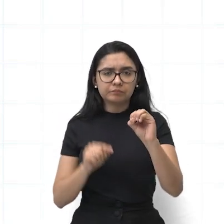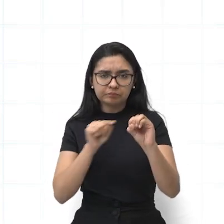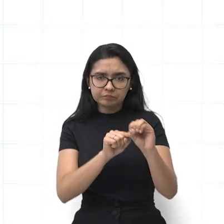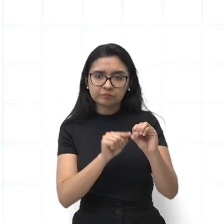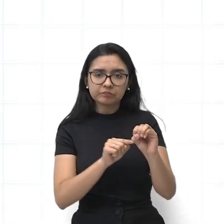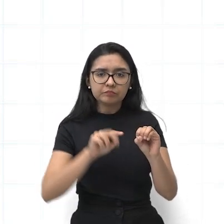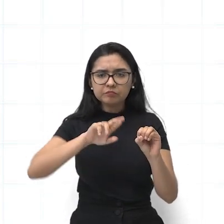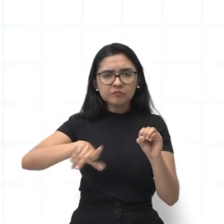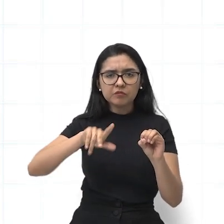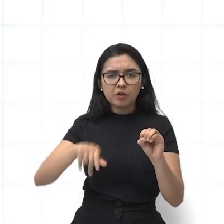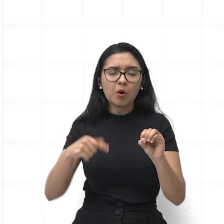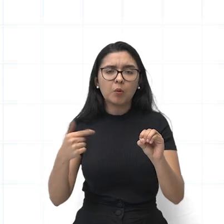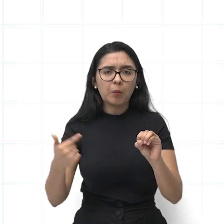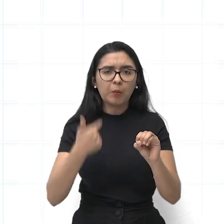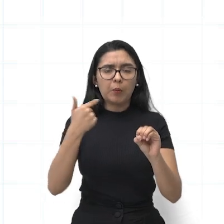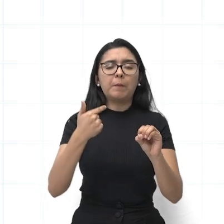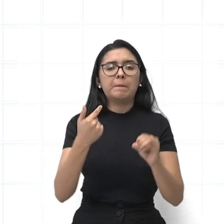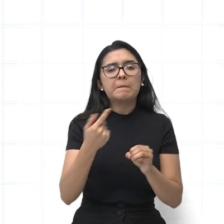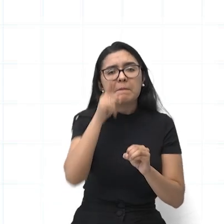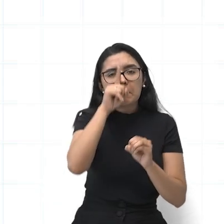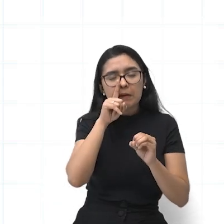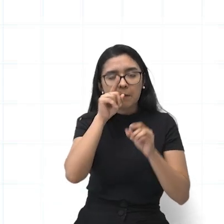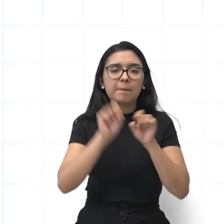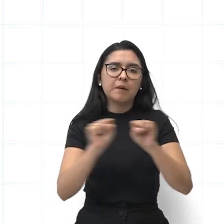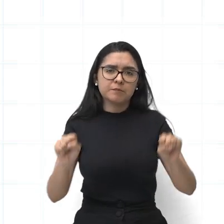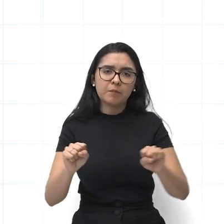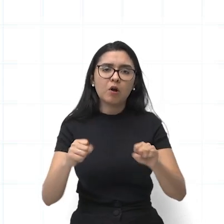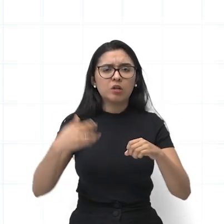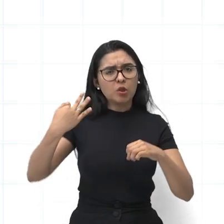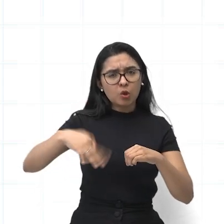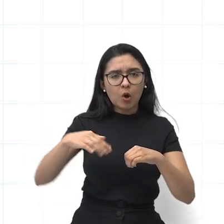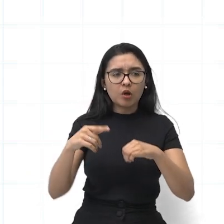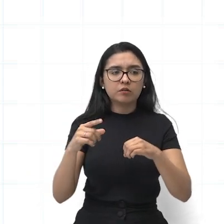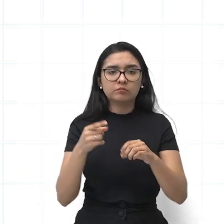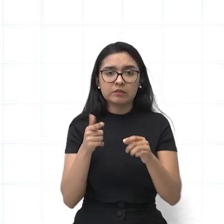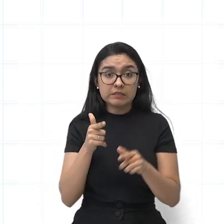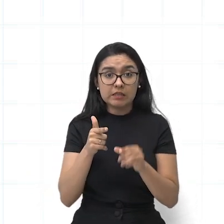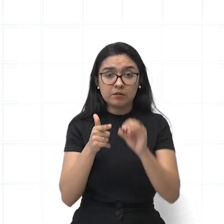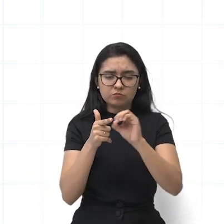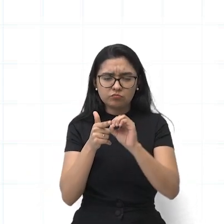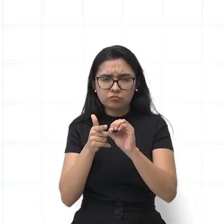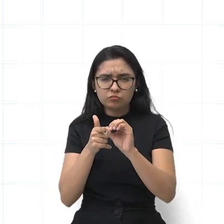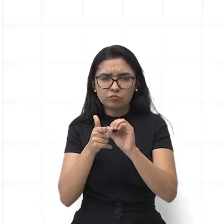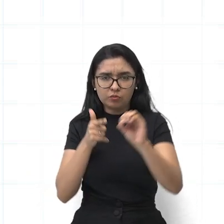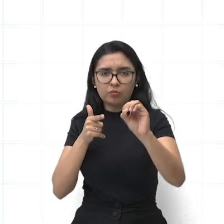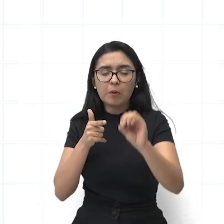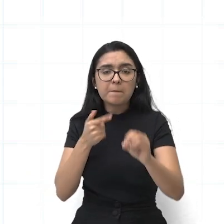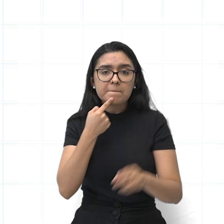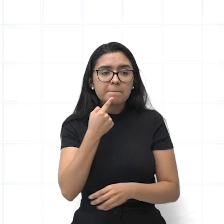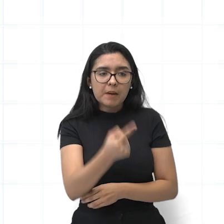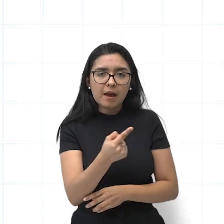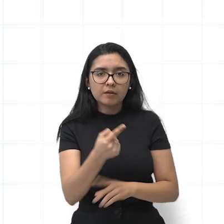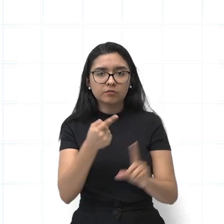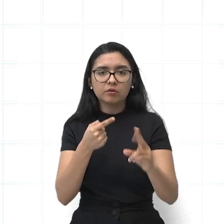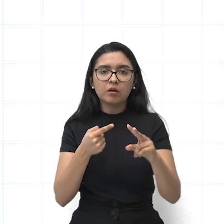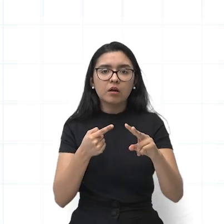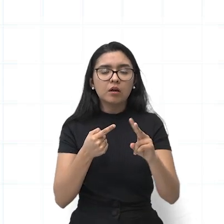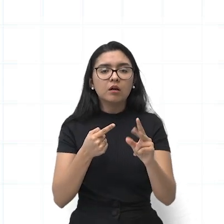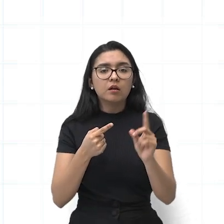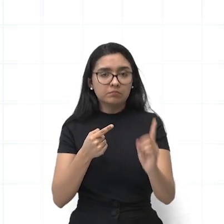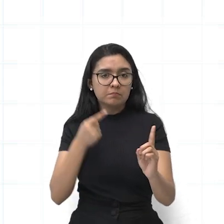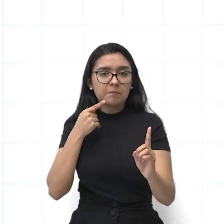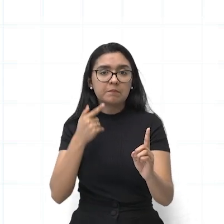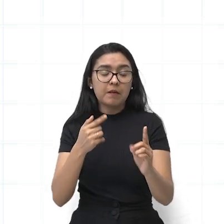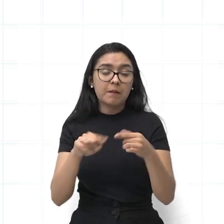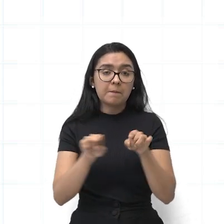não sejam letais, elas podem machucar quando disparadas de muito perto do corpo ou